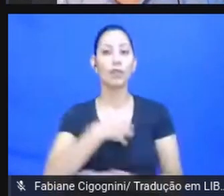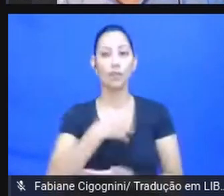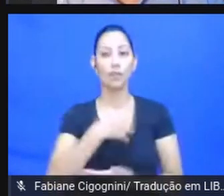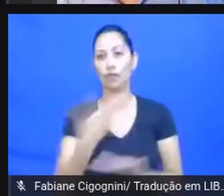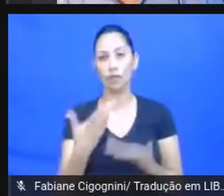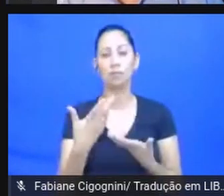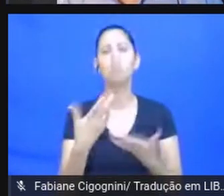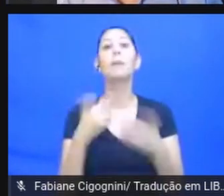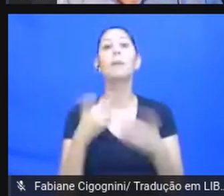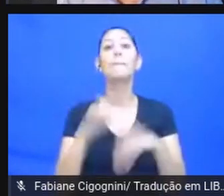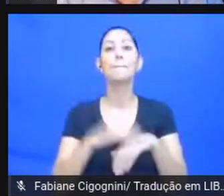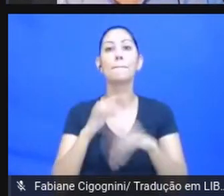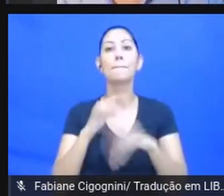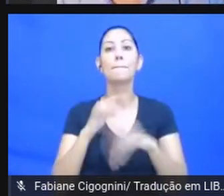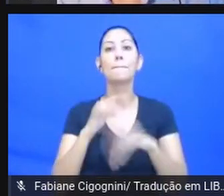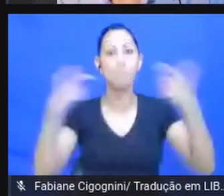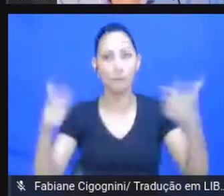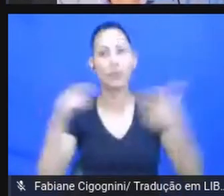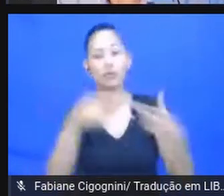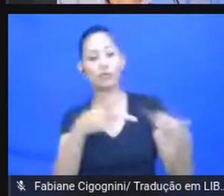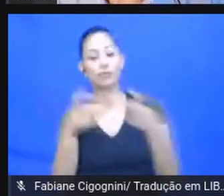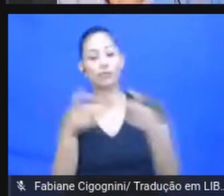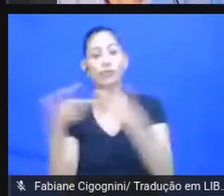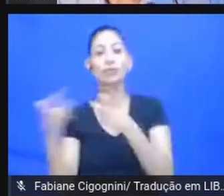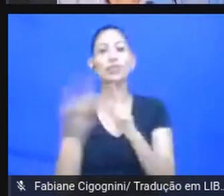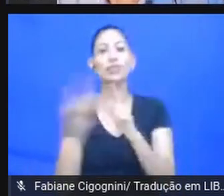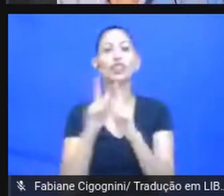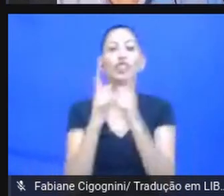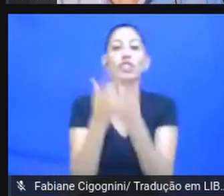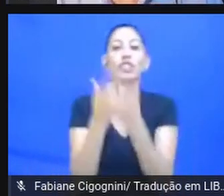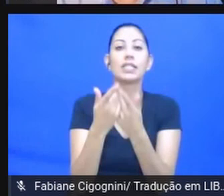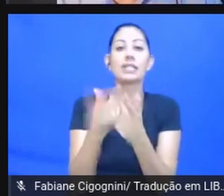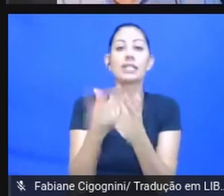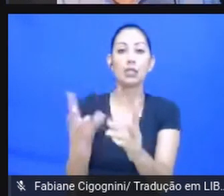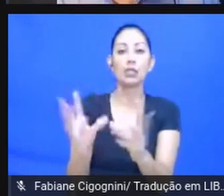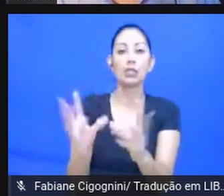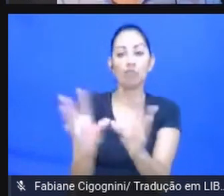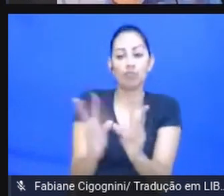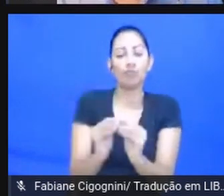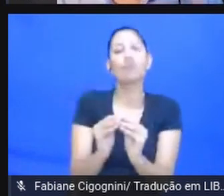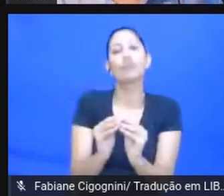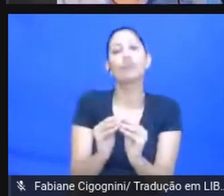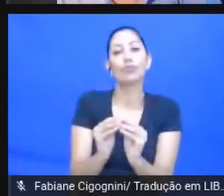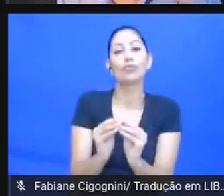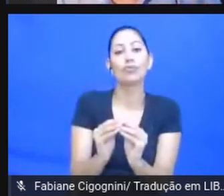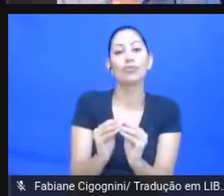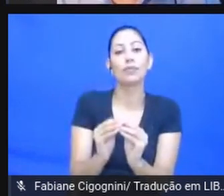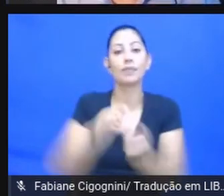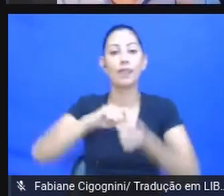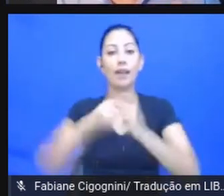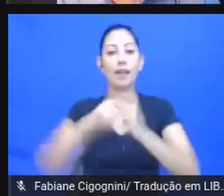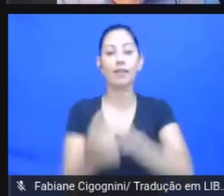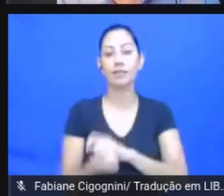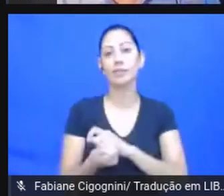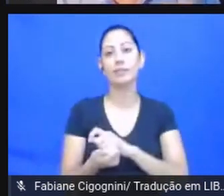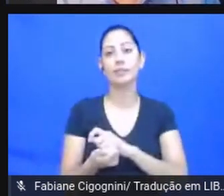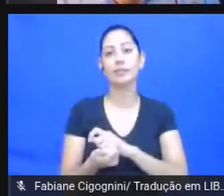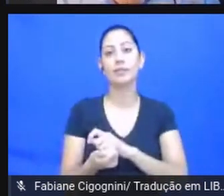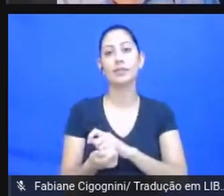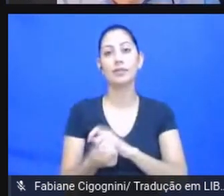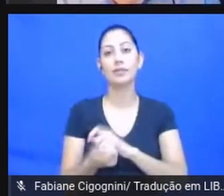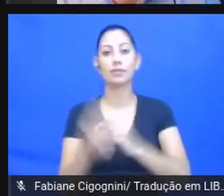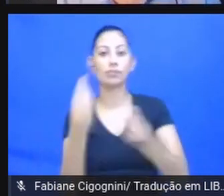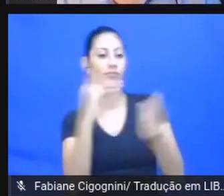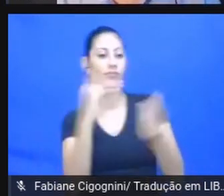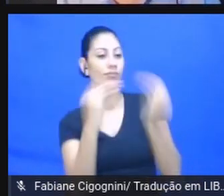mais visíveis são modelos de gestão mais enxutos, está claro. Um pouco mais adaptados, personalizados, significa